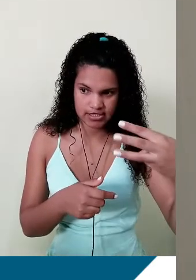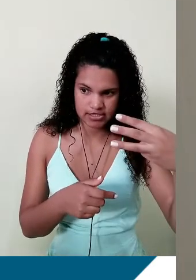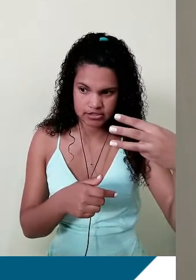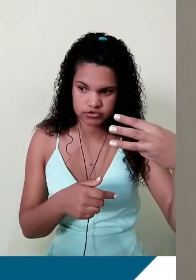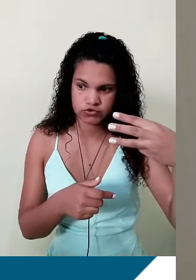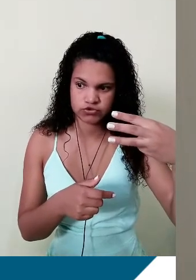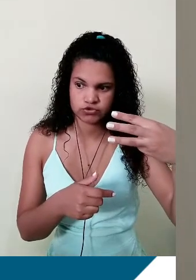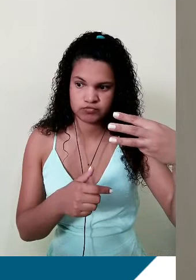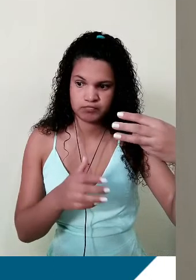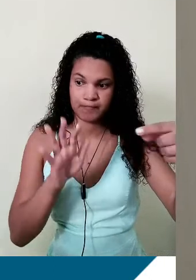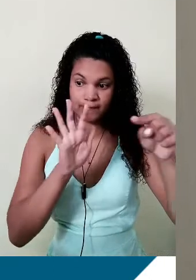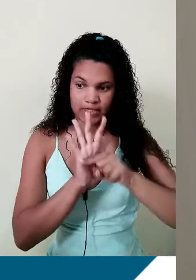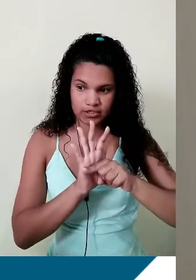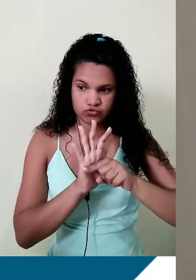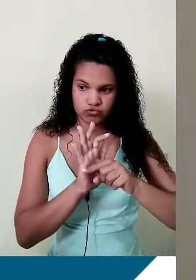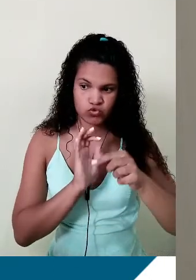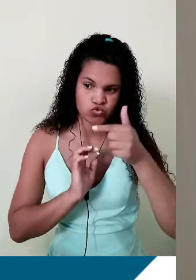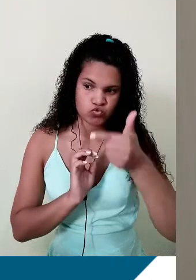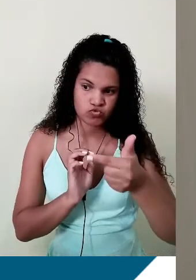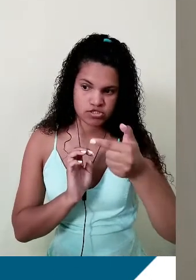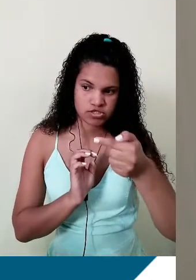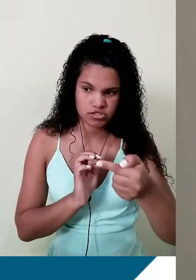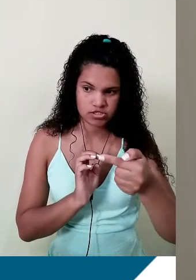373, menos o de baixo,